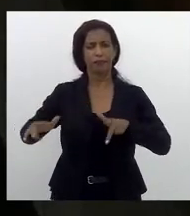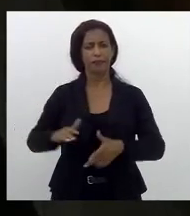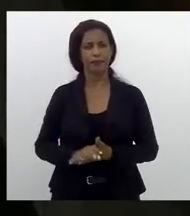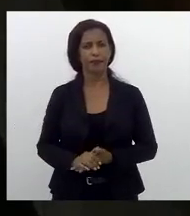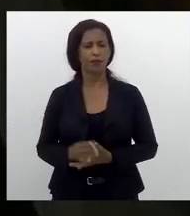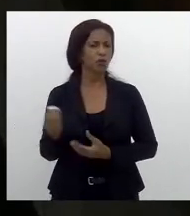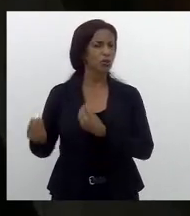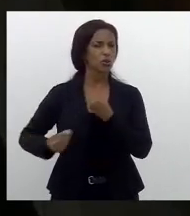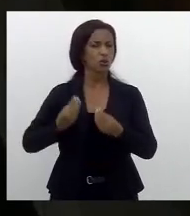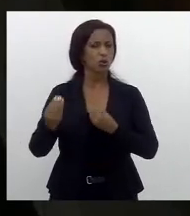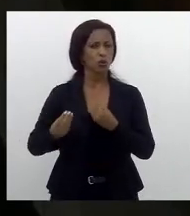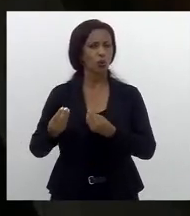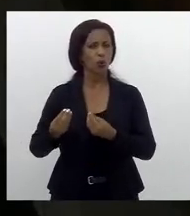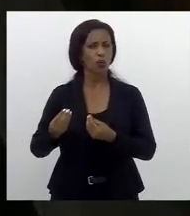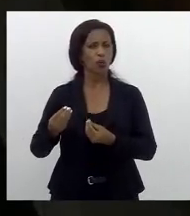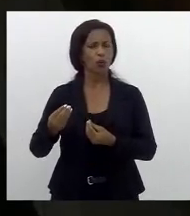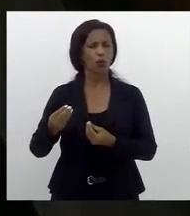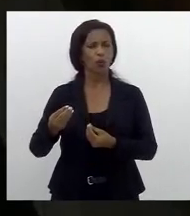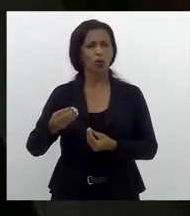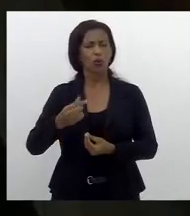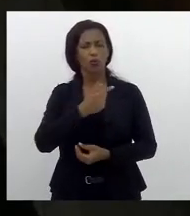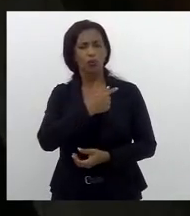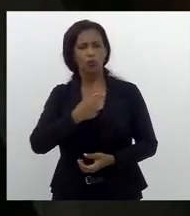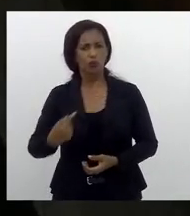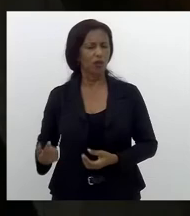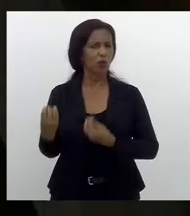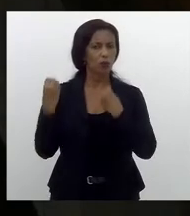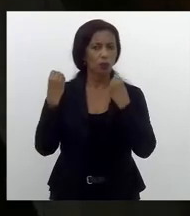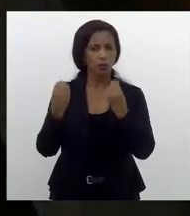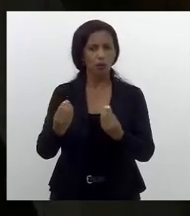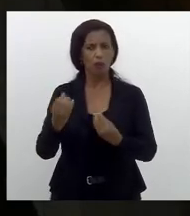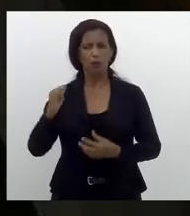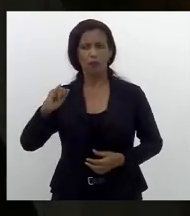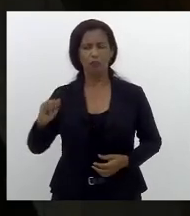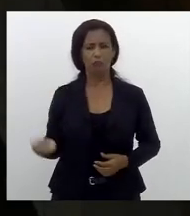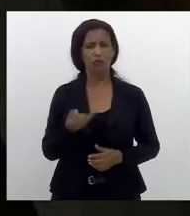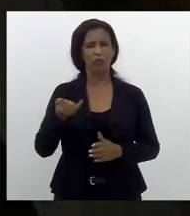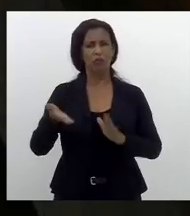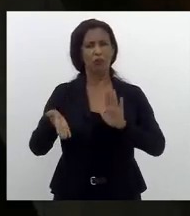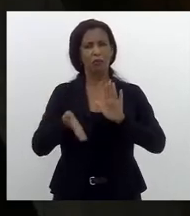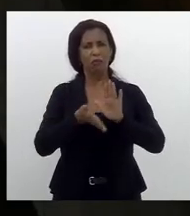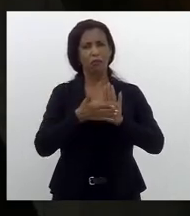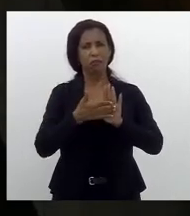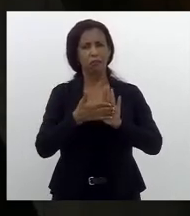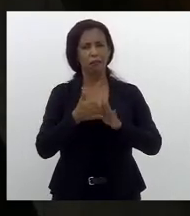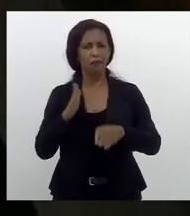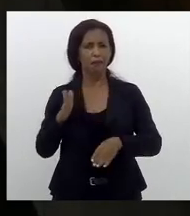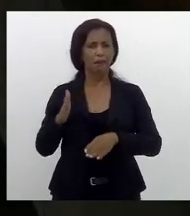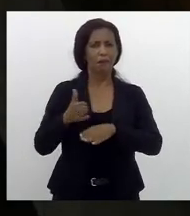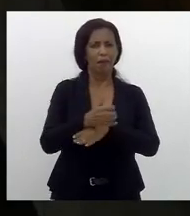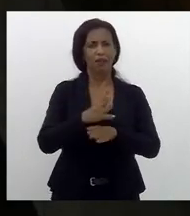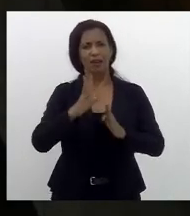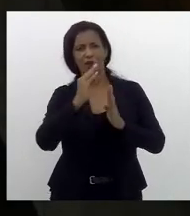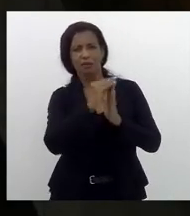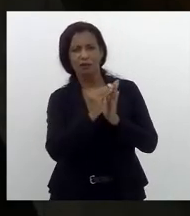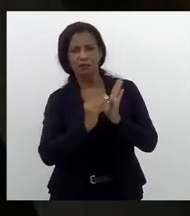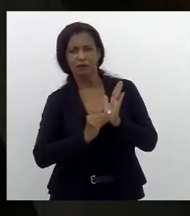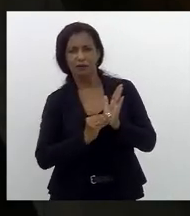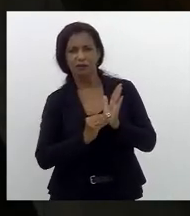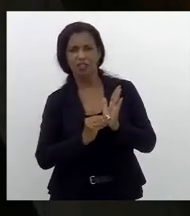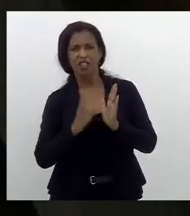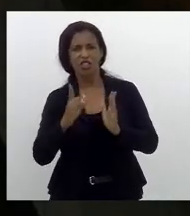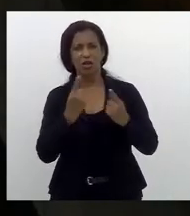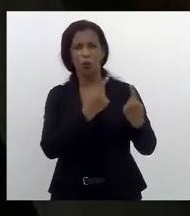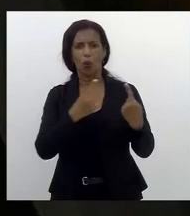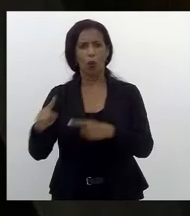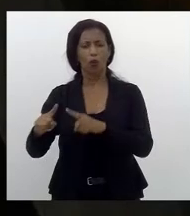inúmeros exemplos de como que o Castro, como que o governador Cláudio Castro aproveitou o pacote para introduzir elementos de ataques